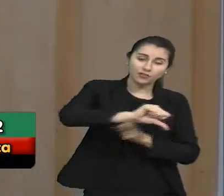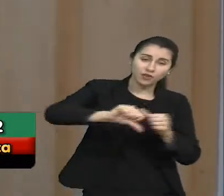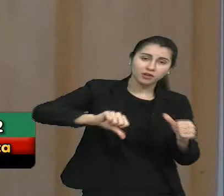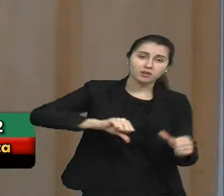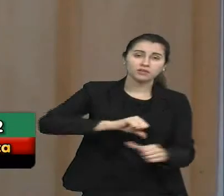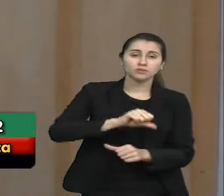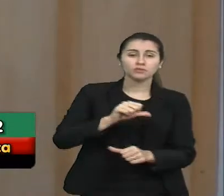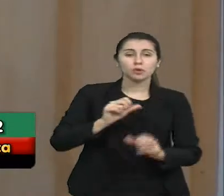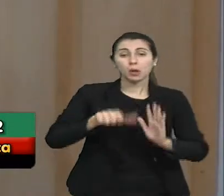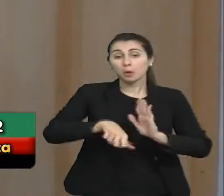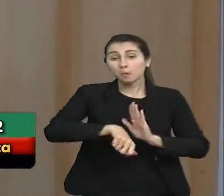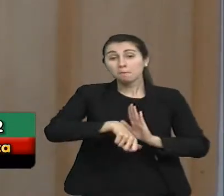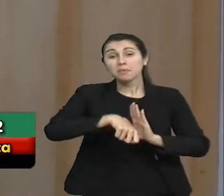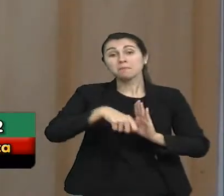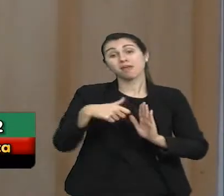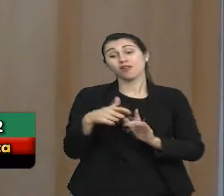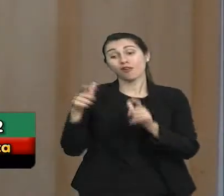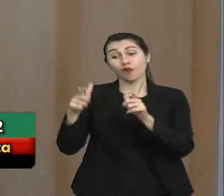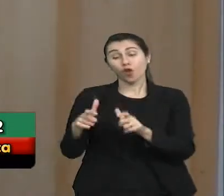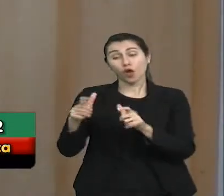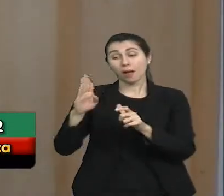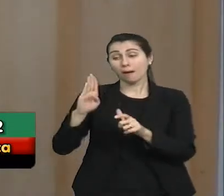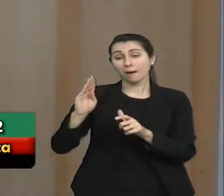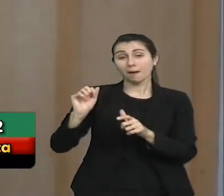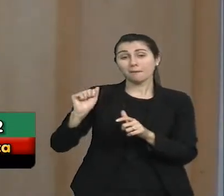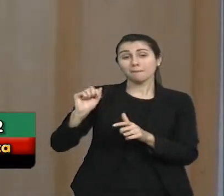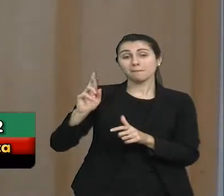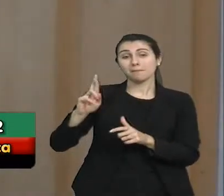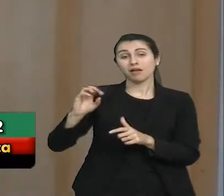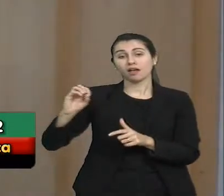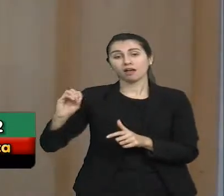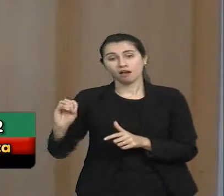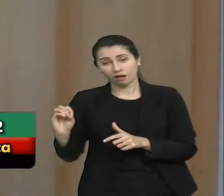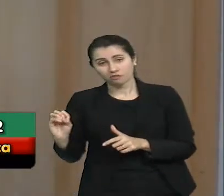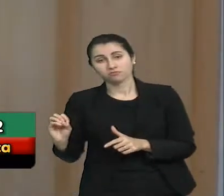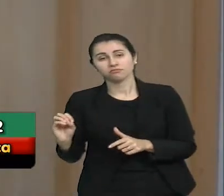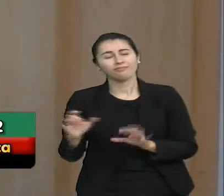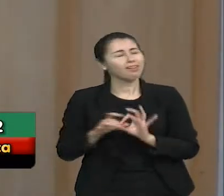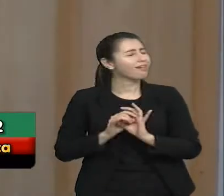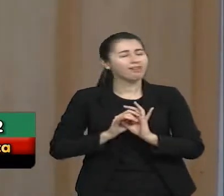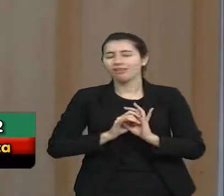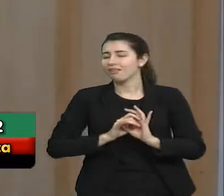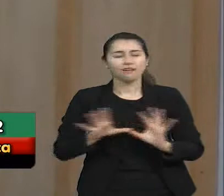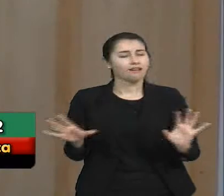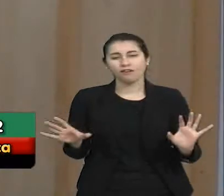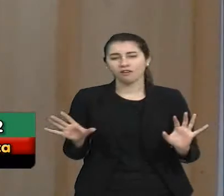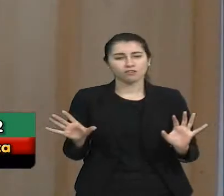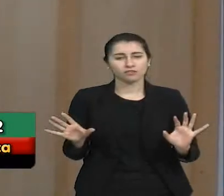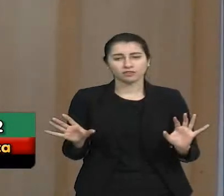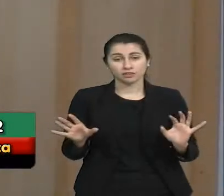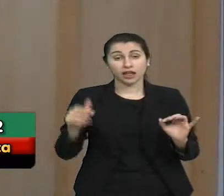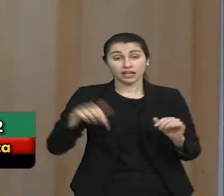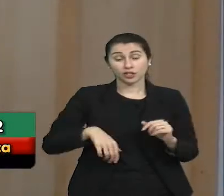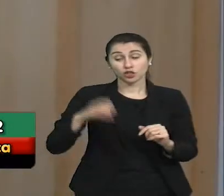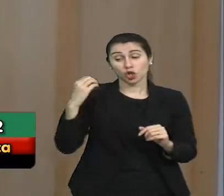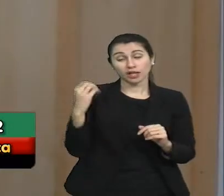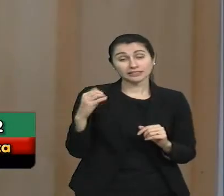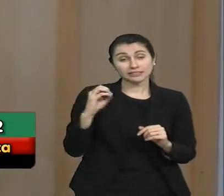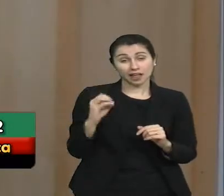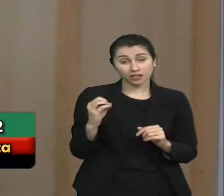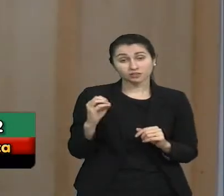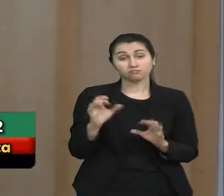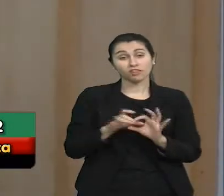no primeiro bairro holístico ecumênico do município de Osasco,